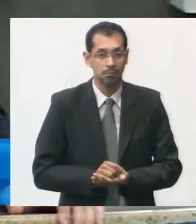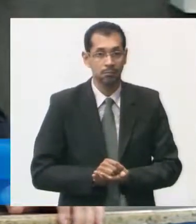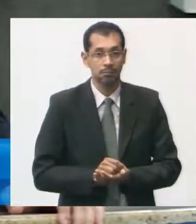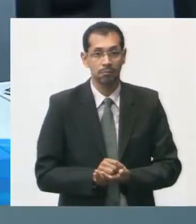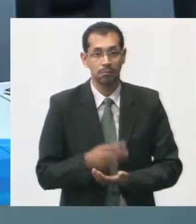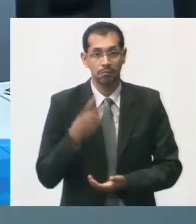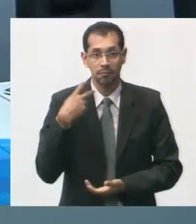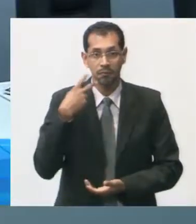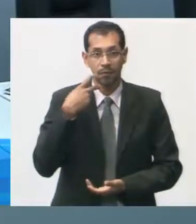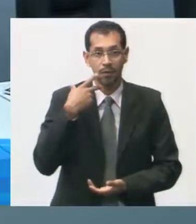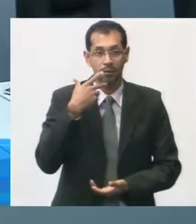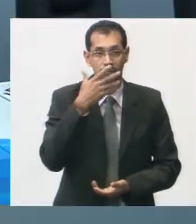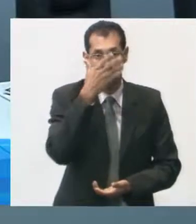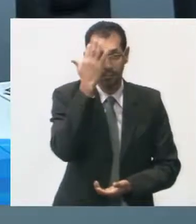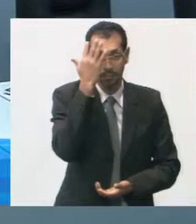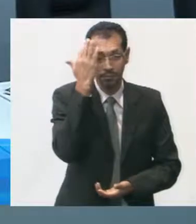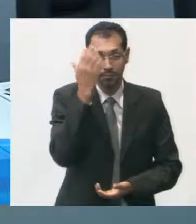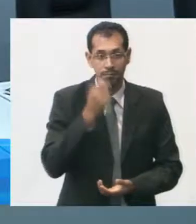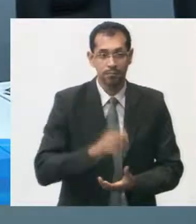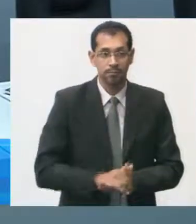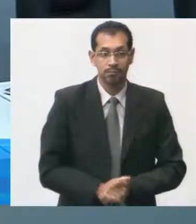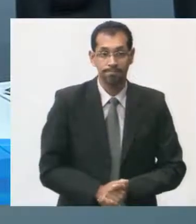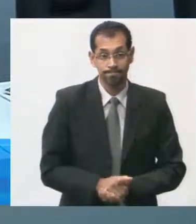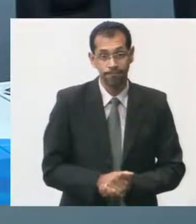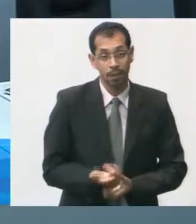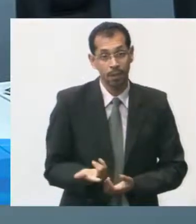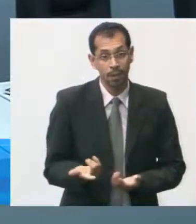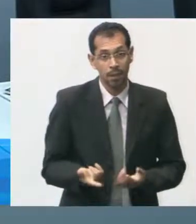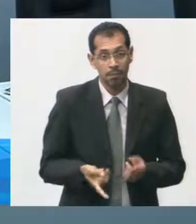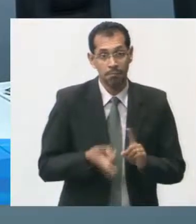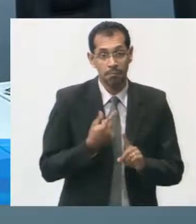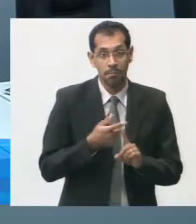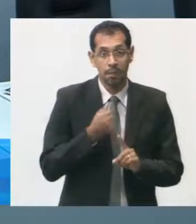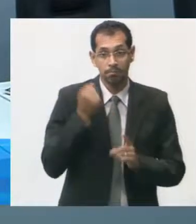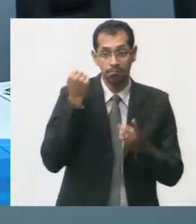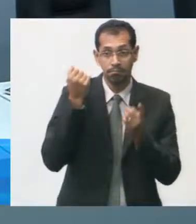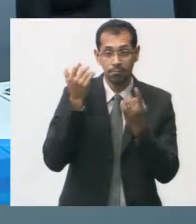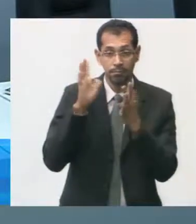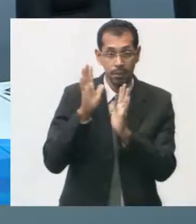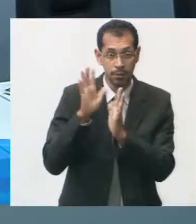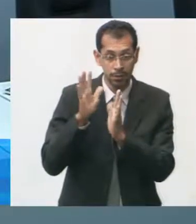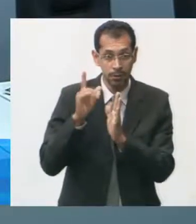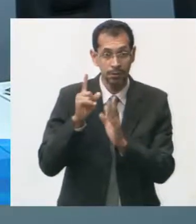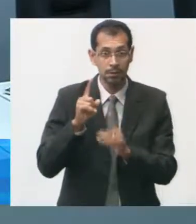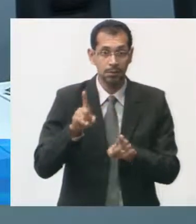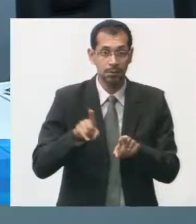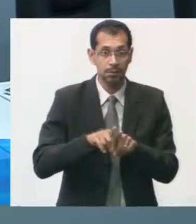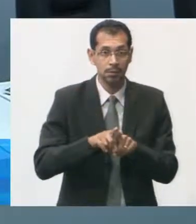primeiro, mais uma vez, parabenizar por toda a temática,